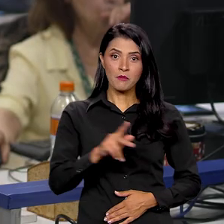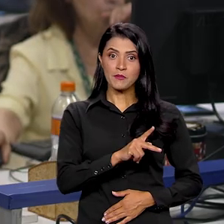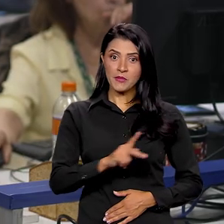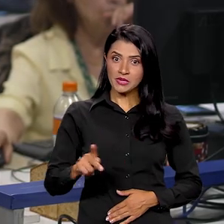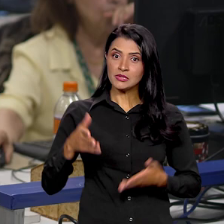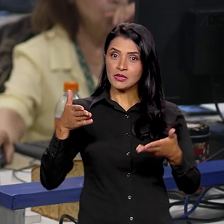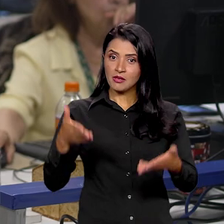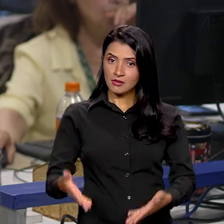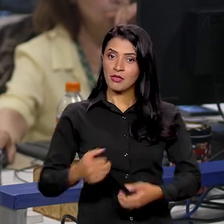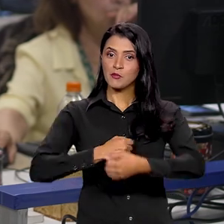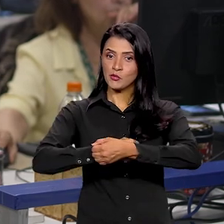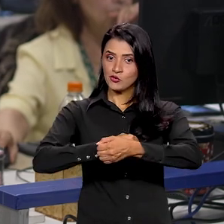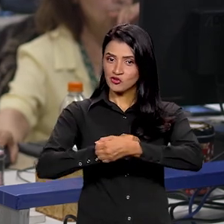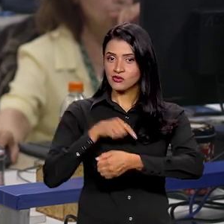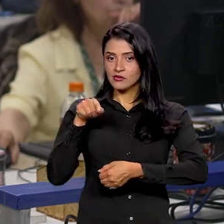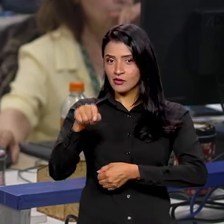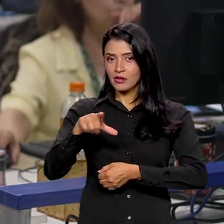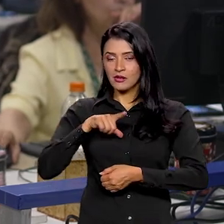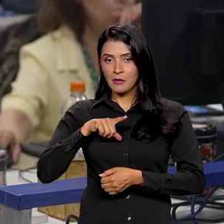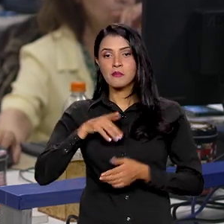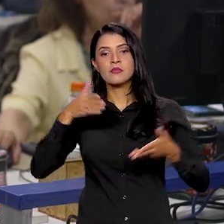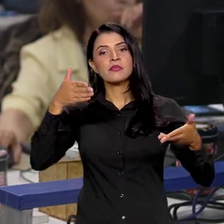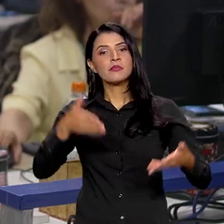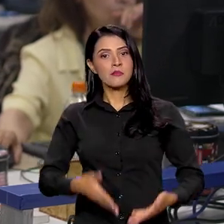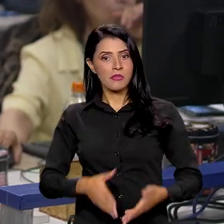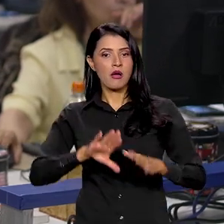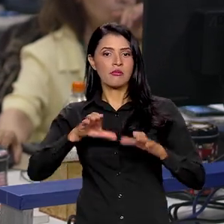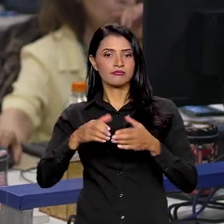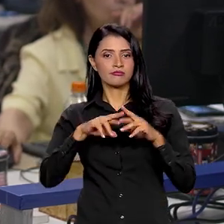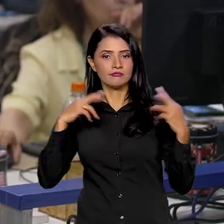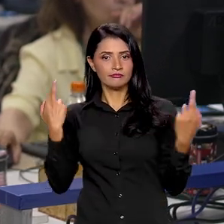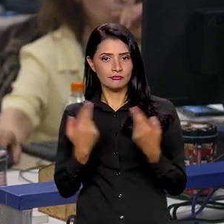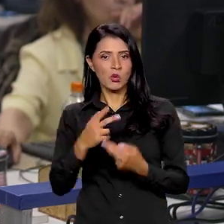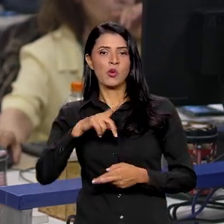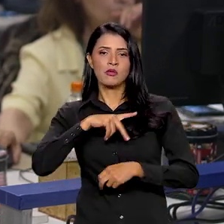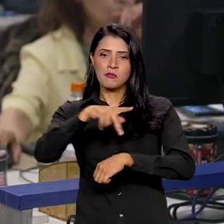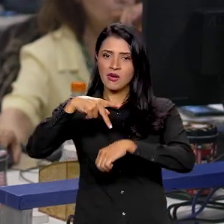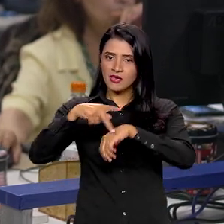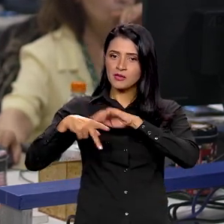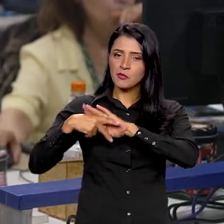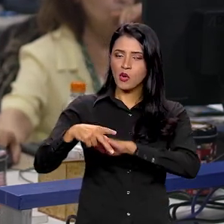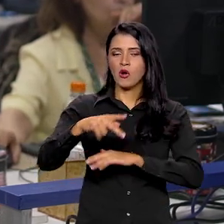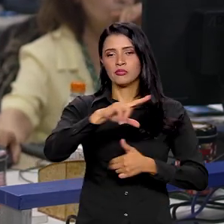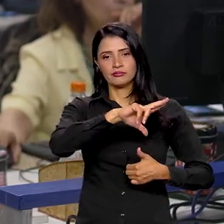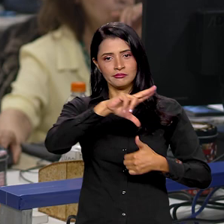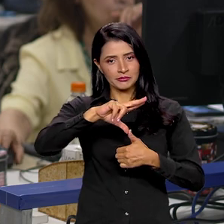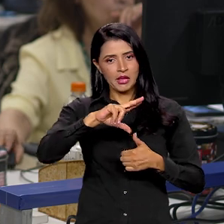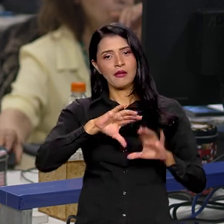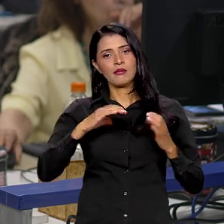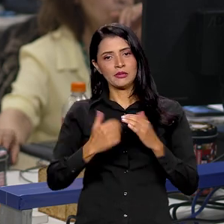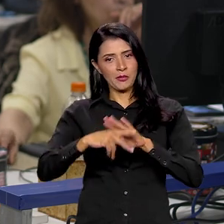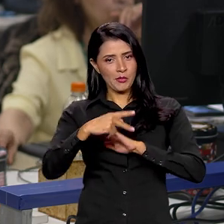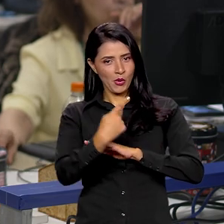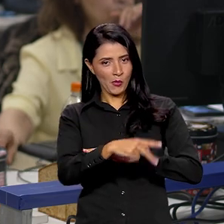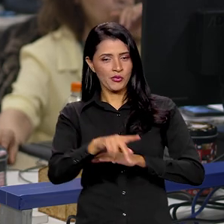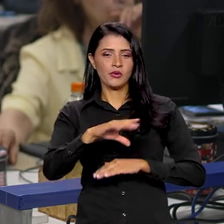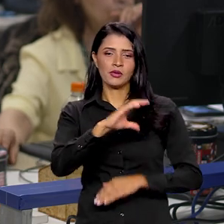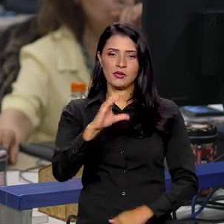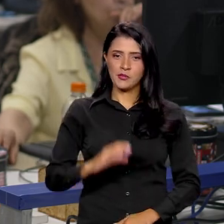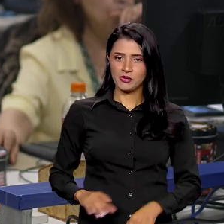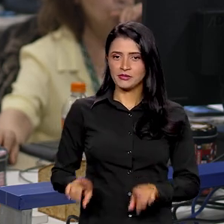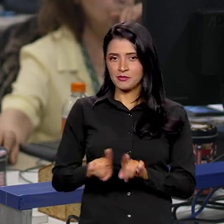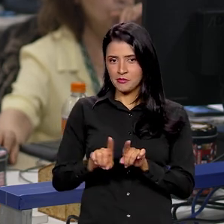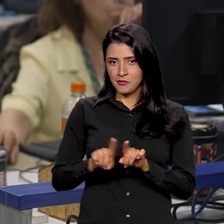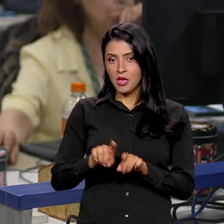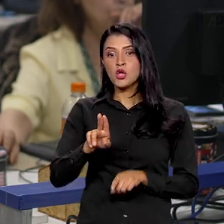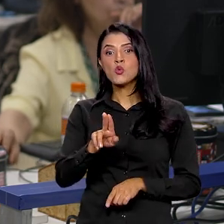Olá, o presidente está em Bruxelas, na Bélgica, para participar da cúpula que reúne países da comunidade de estados